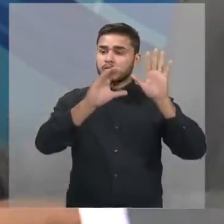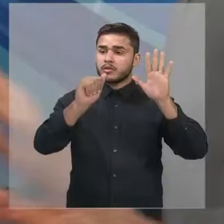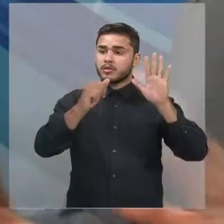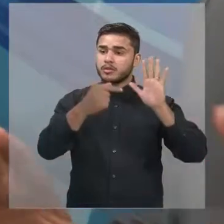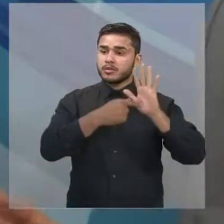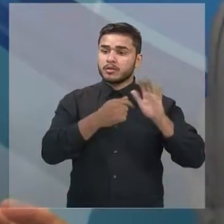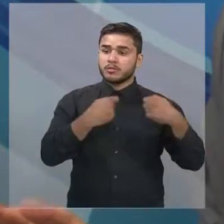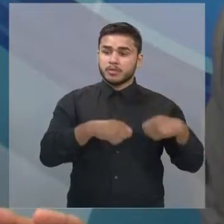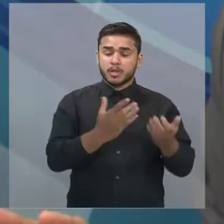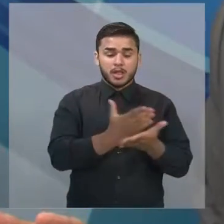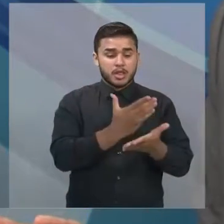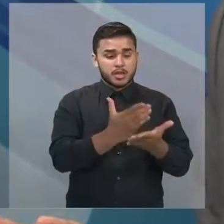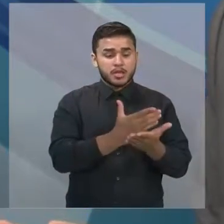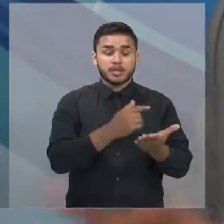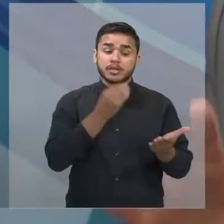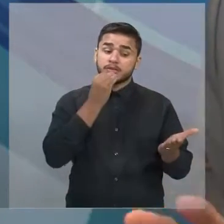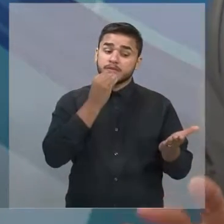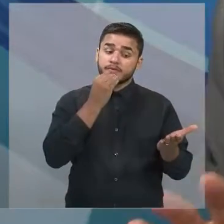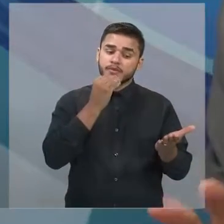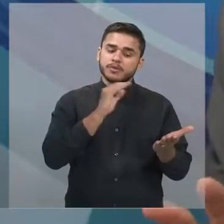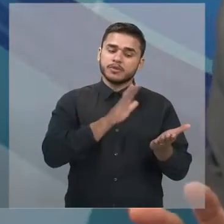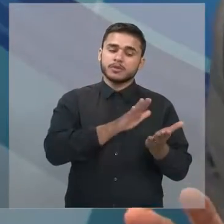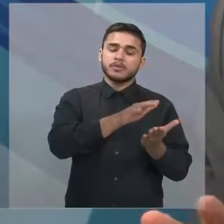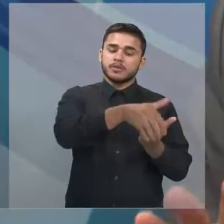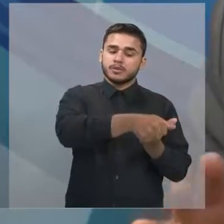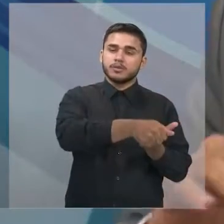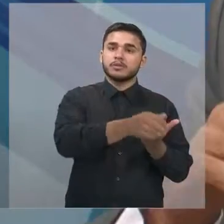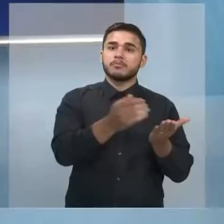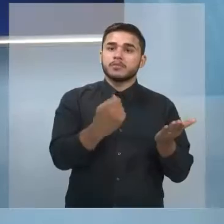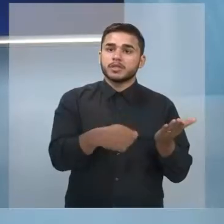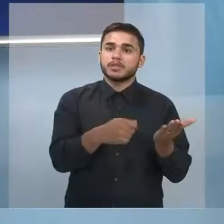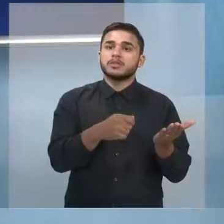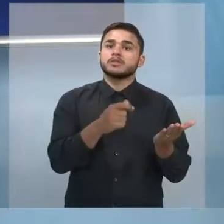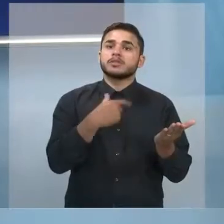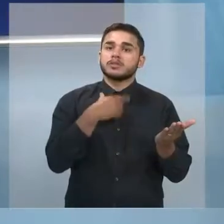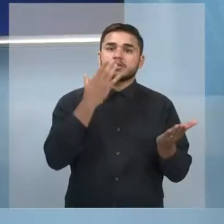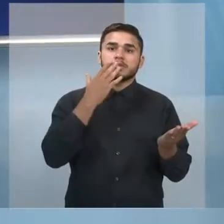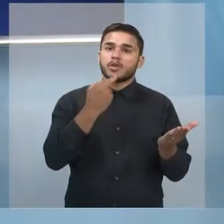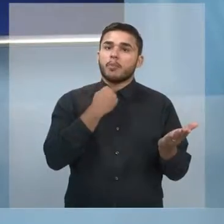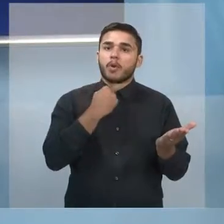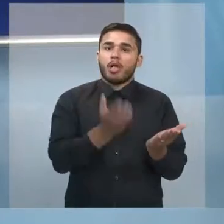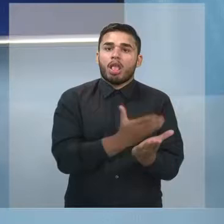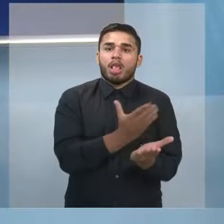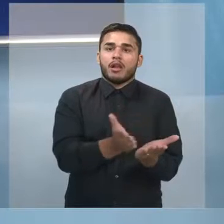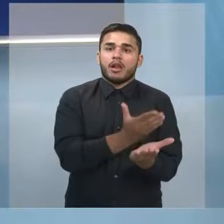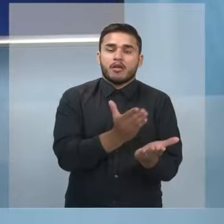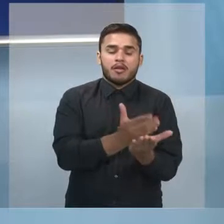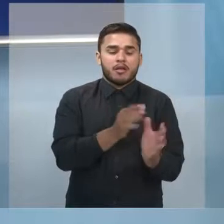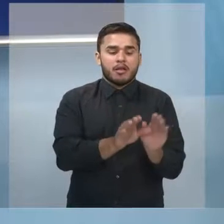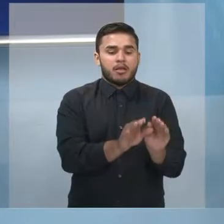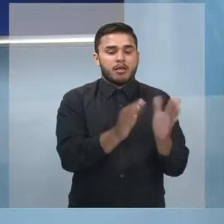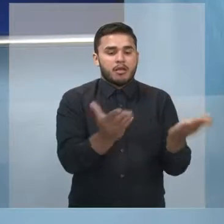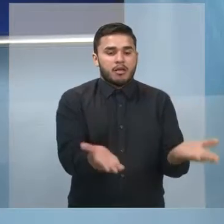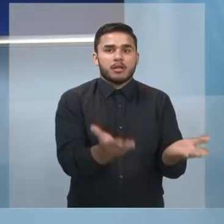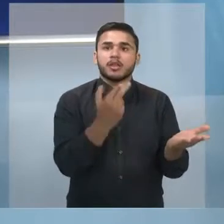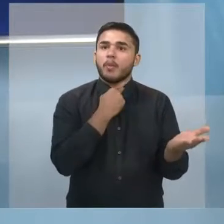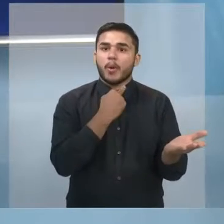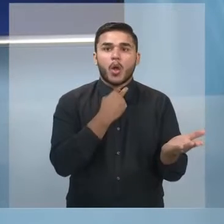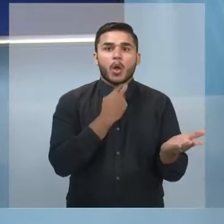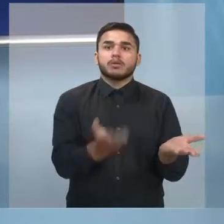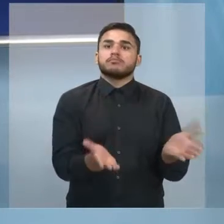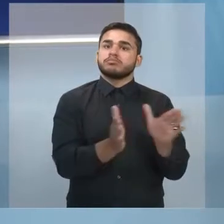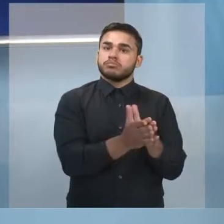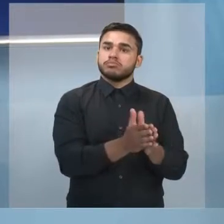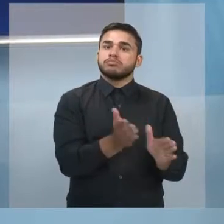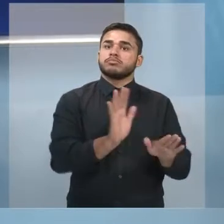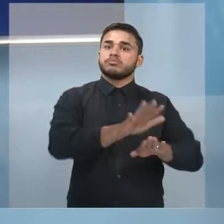vir um pacote fechado, ou censor é quem tenta desqualificar e desmoralizar